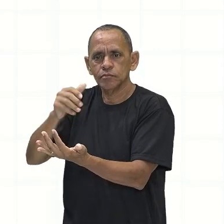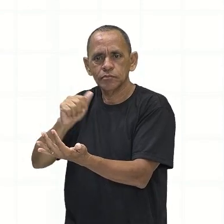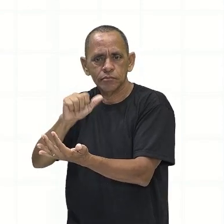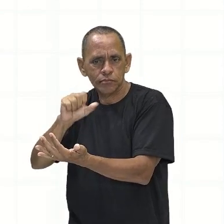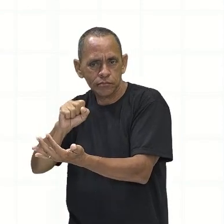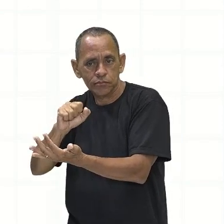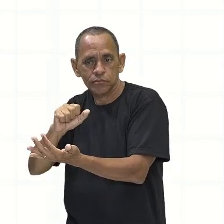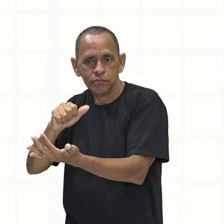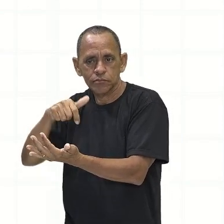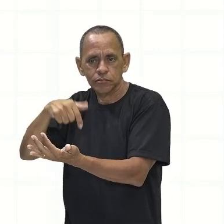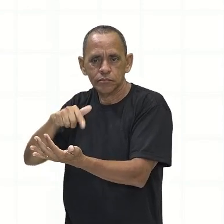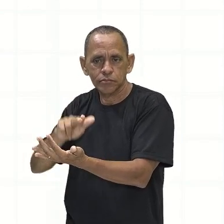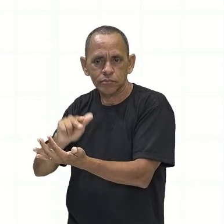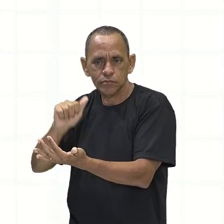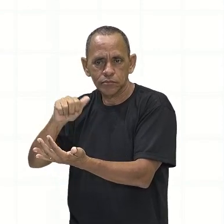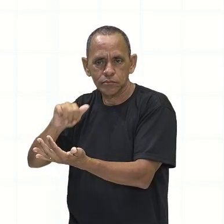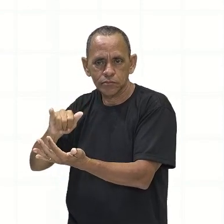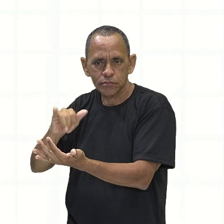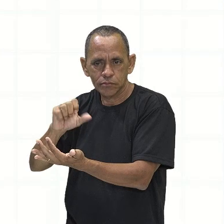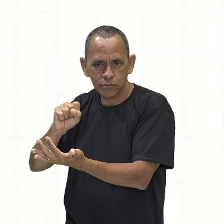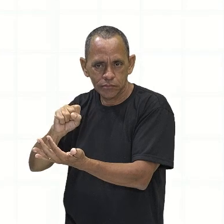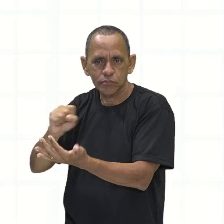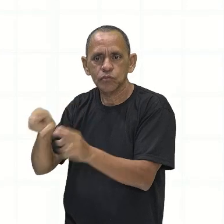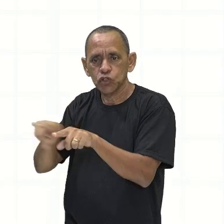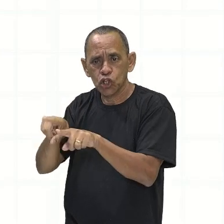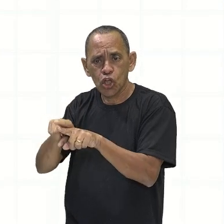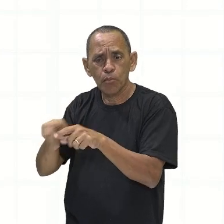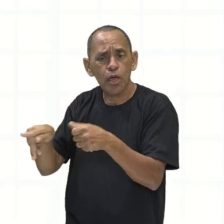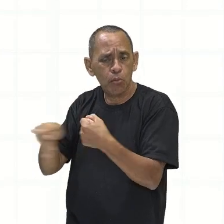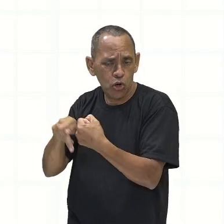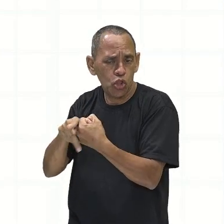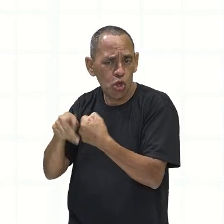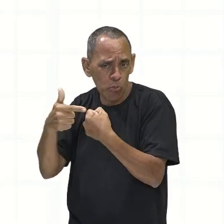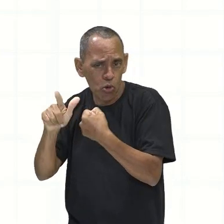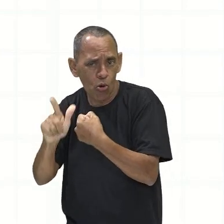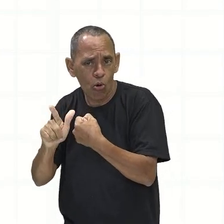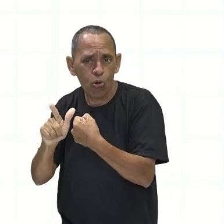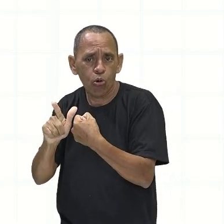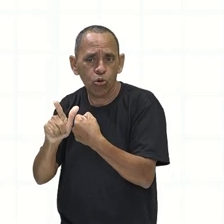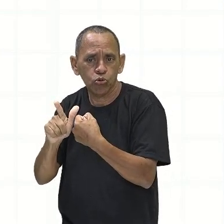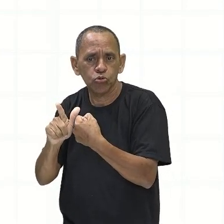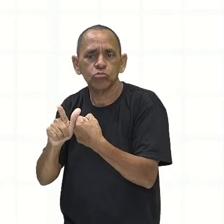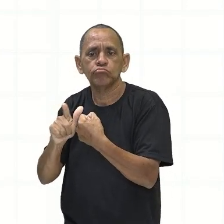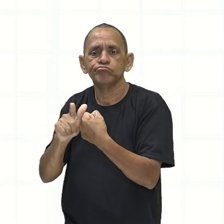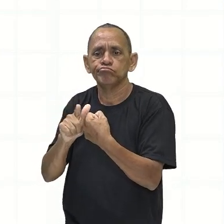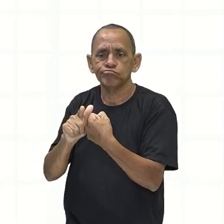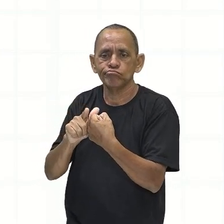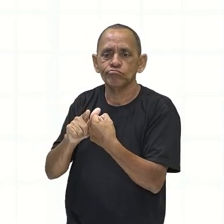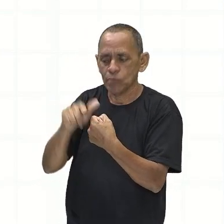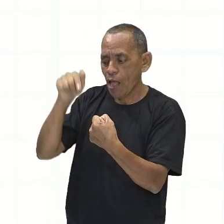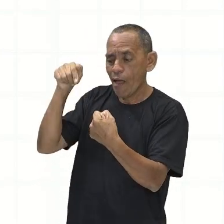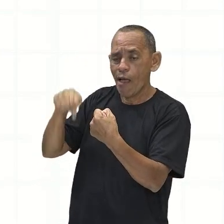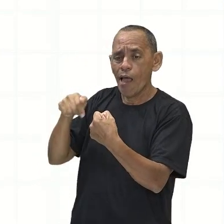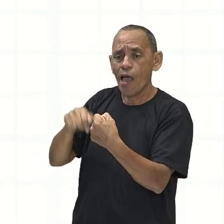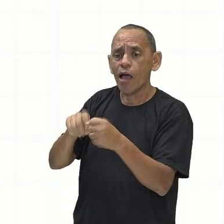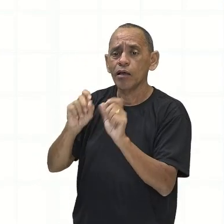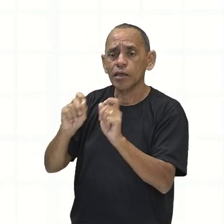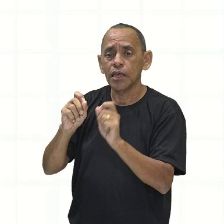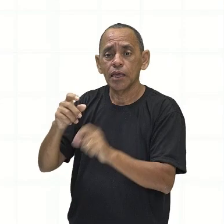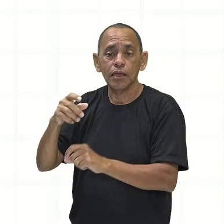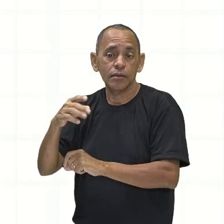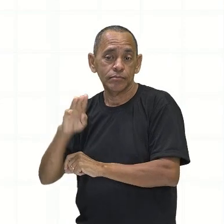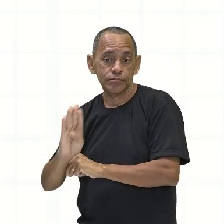só, é um pronome também, as quais, quem é que se refere às quais? As brasas. Para não repetir